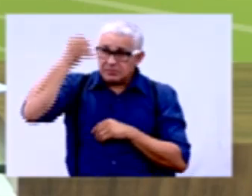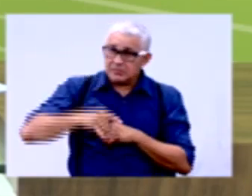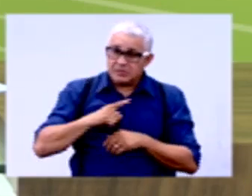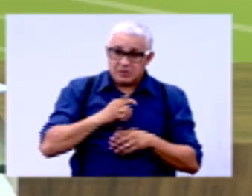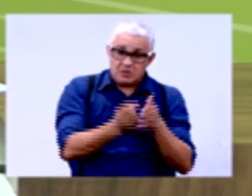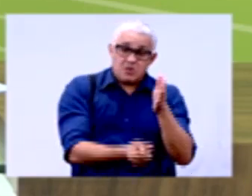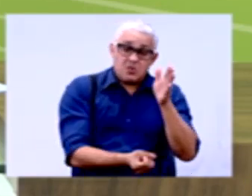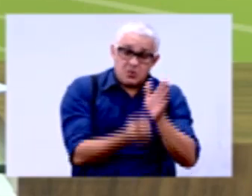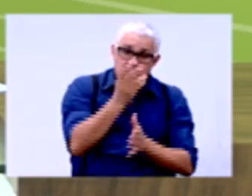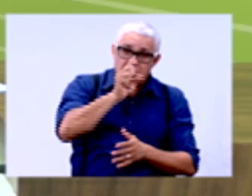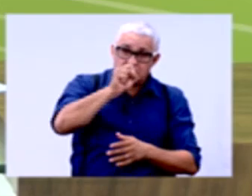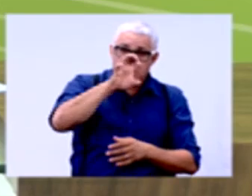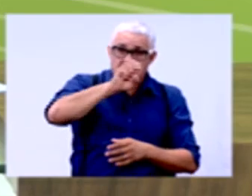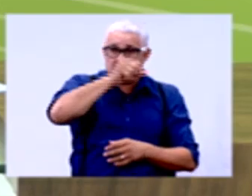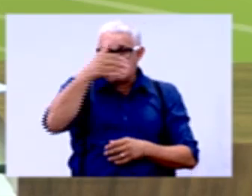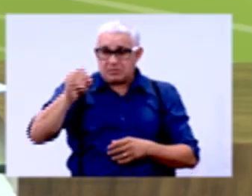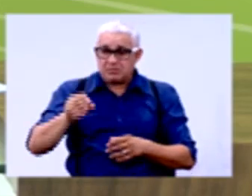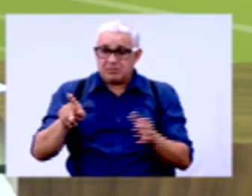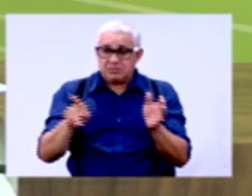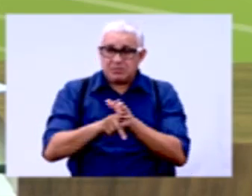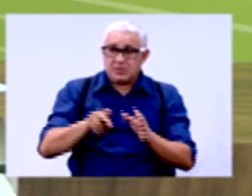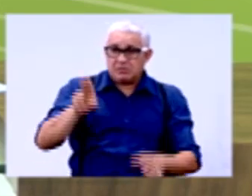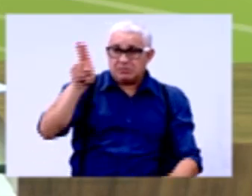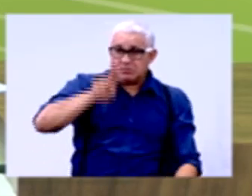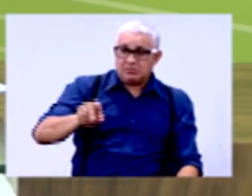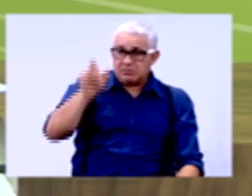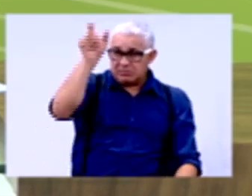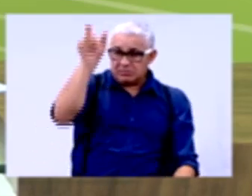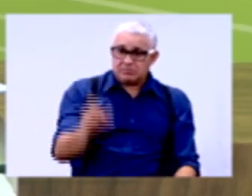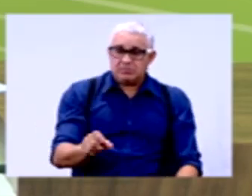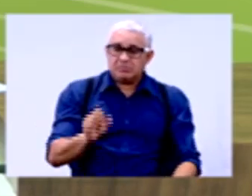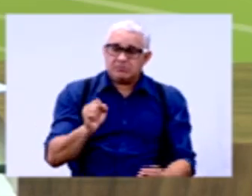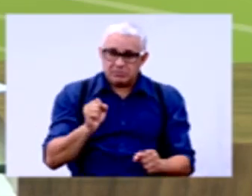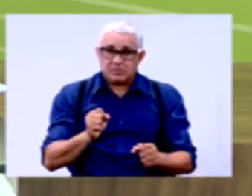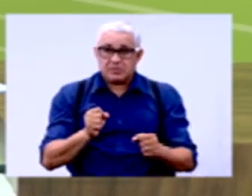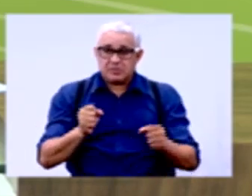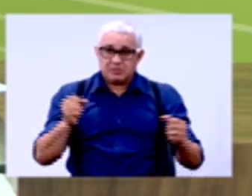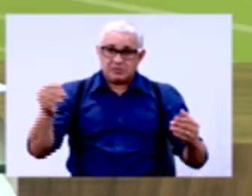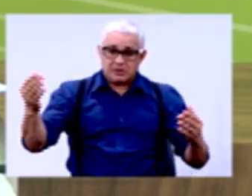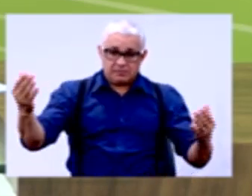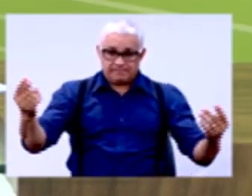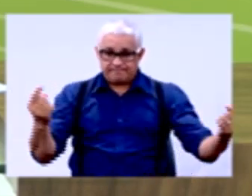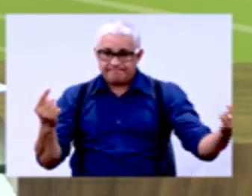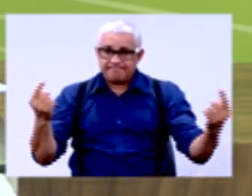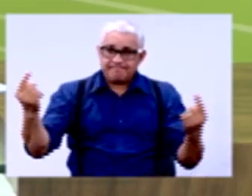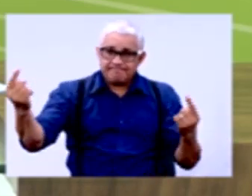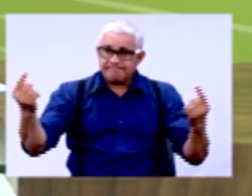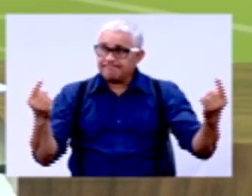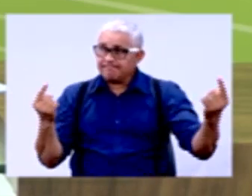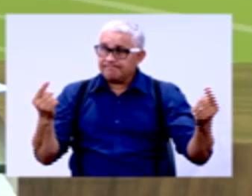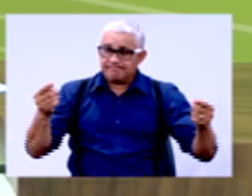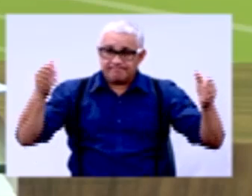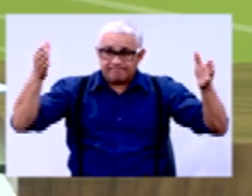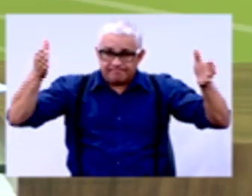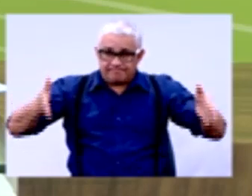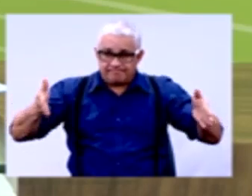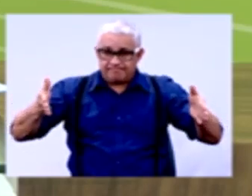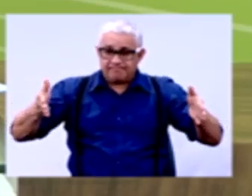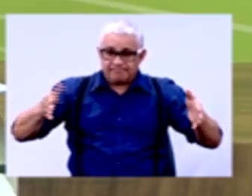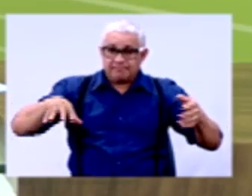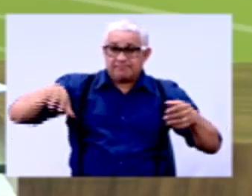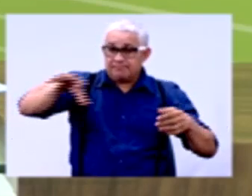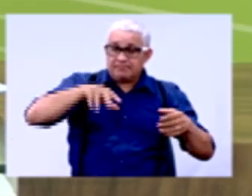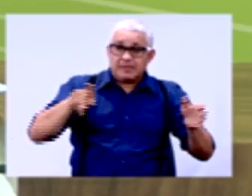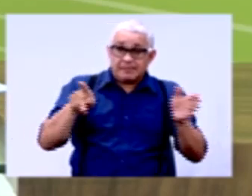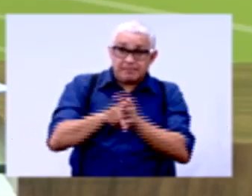uma sessão para um usuário, a gente pode fazer um paralelo a uma área que é reservada para